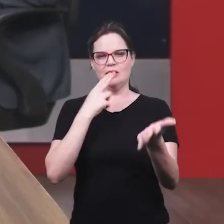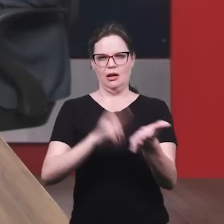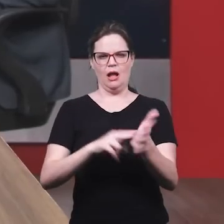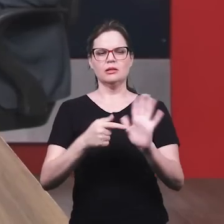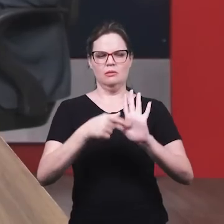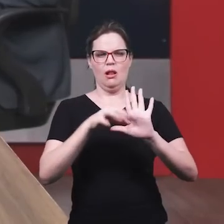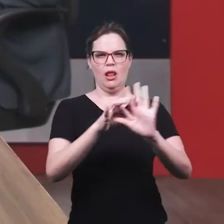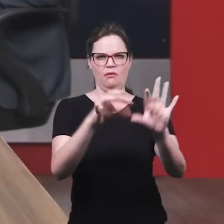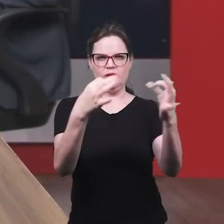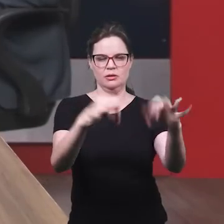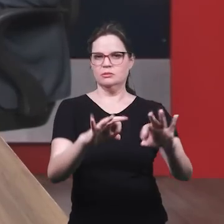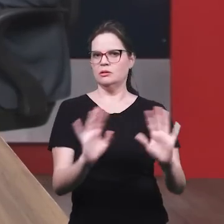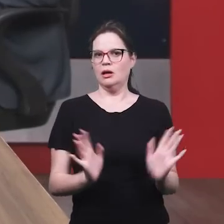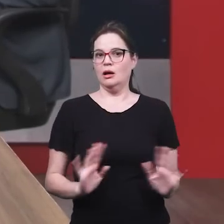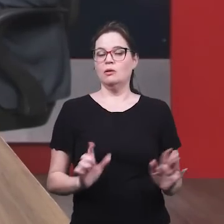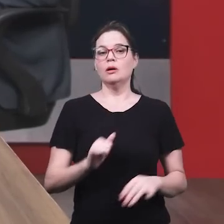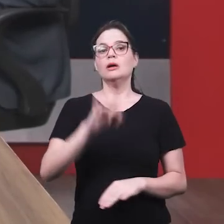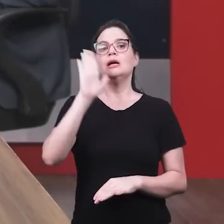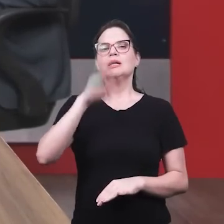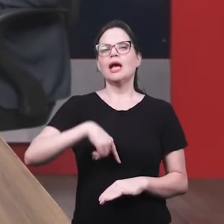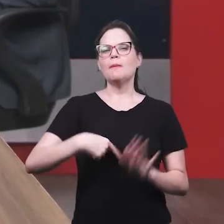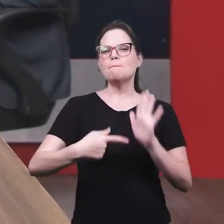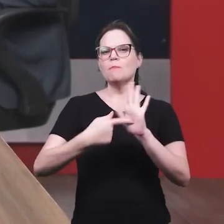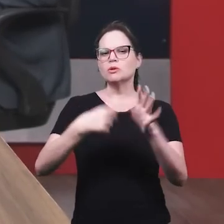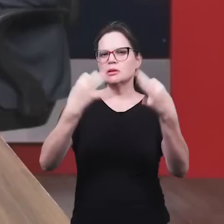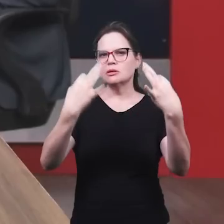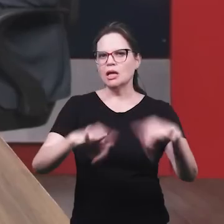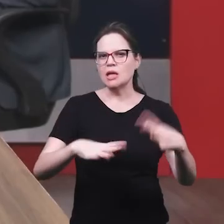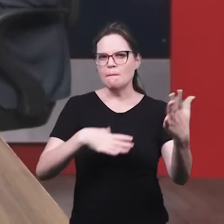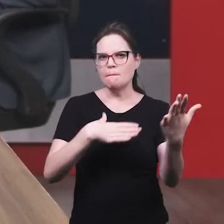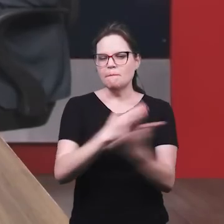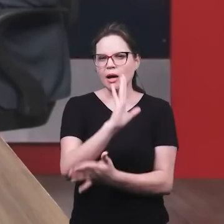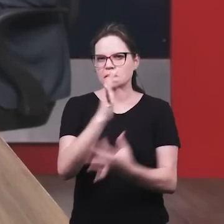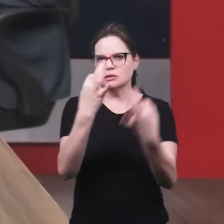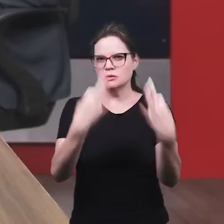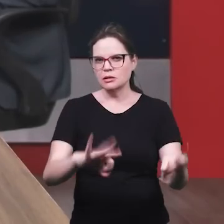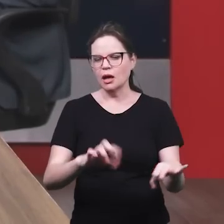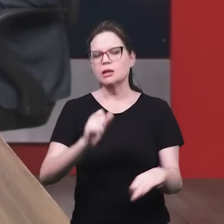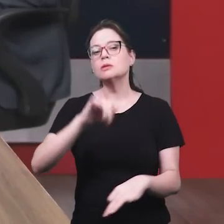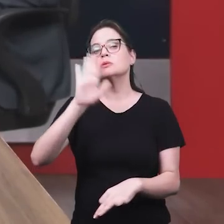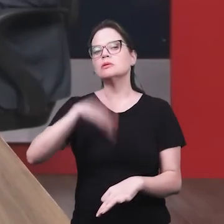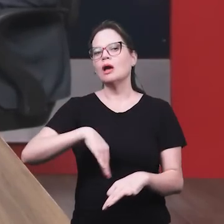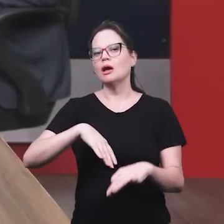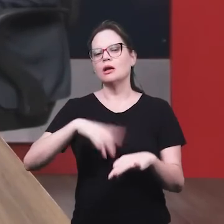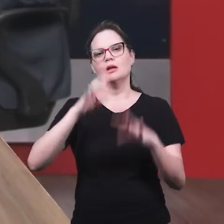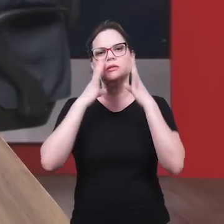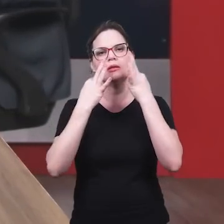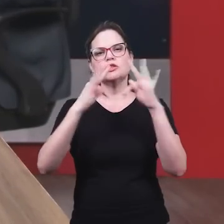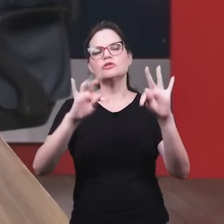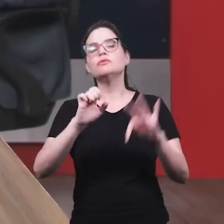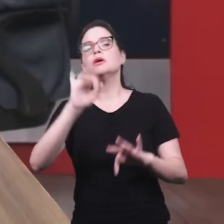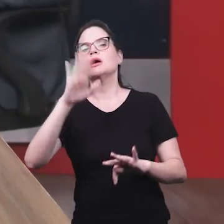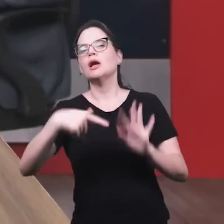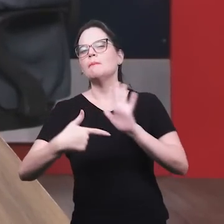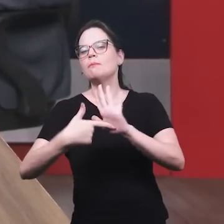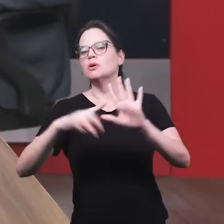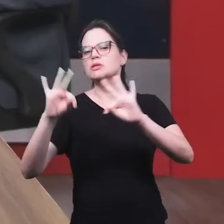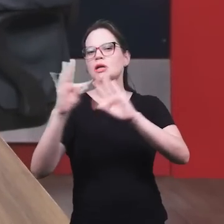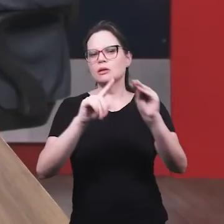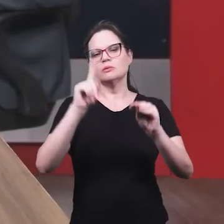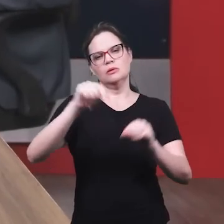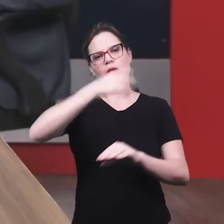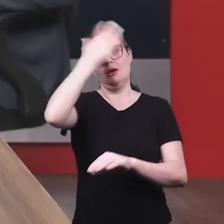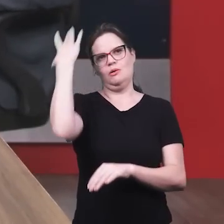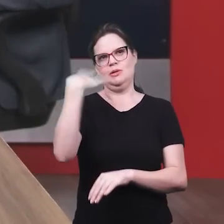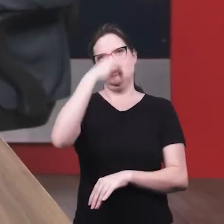Quem corrobora, quem valida, quem testifica a obra do Espírito é o próprio Espírito Santo. Por isso que tem aquele texto que fala